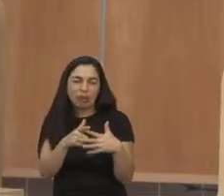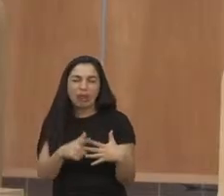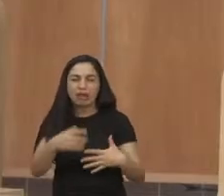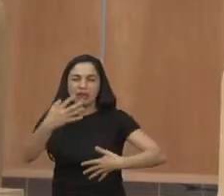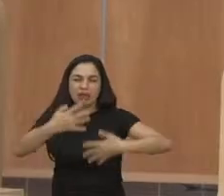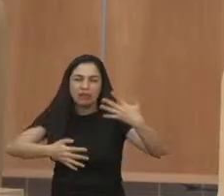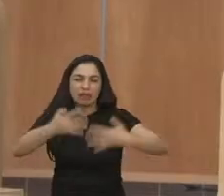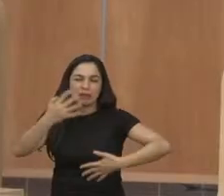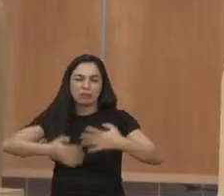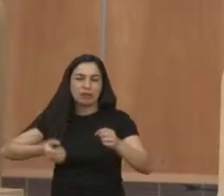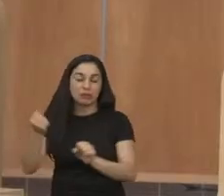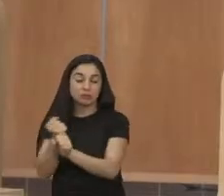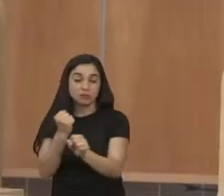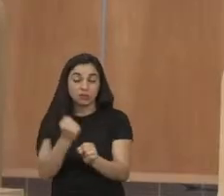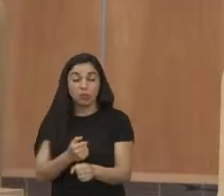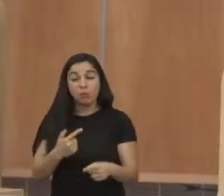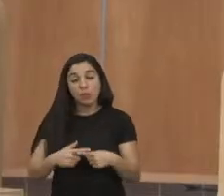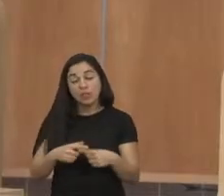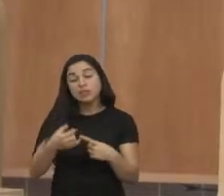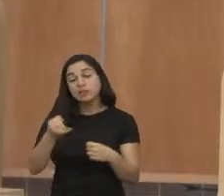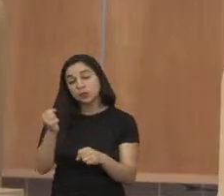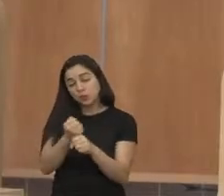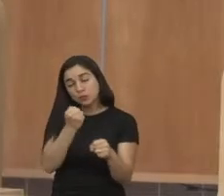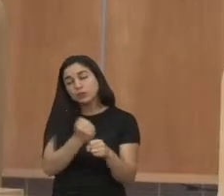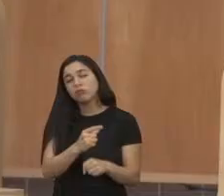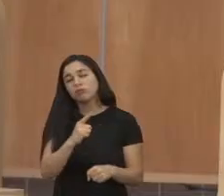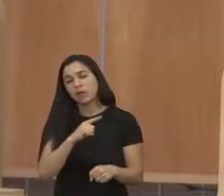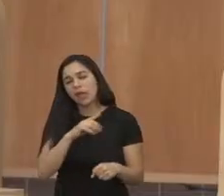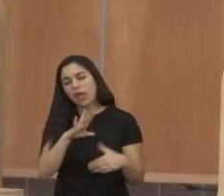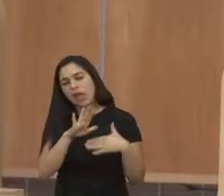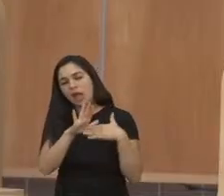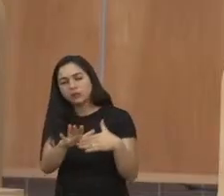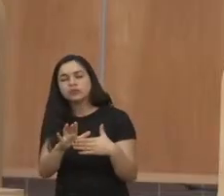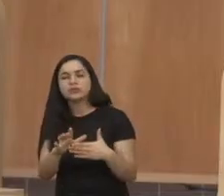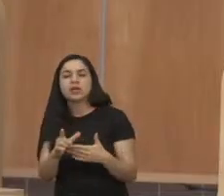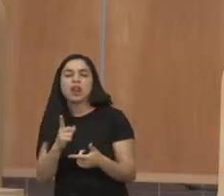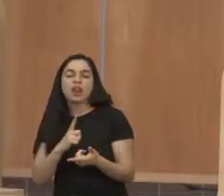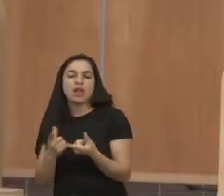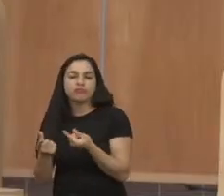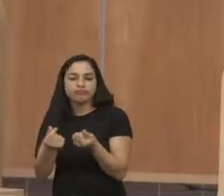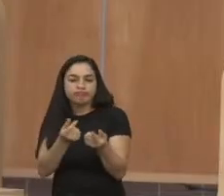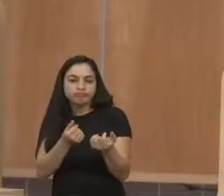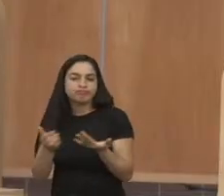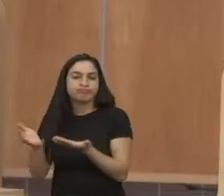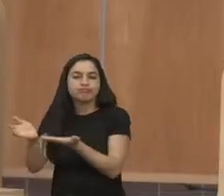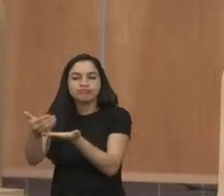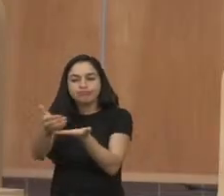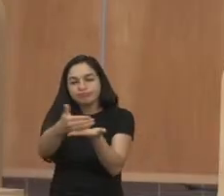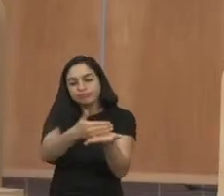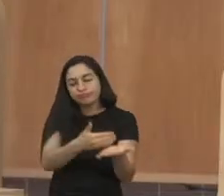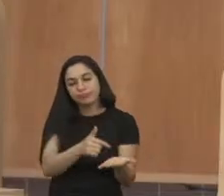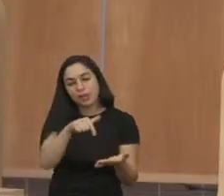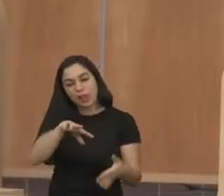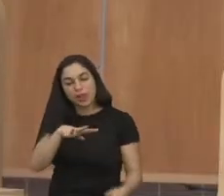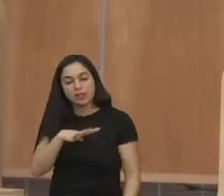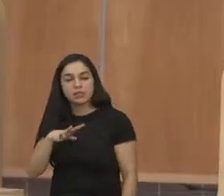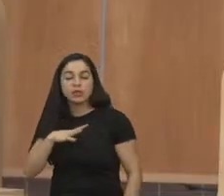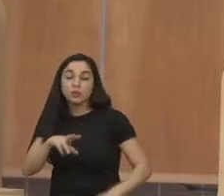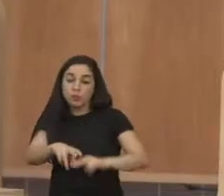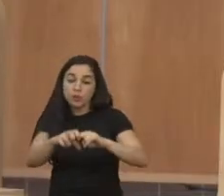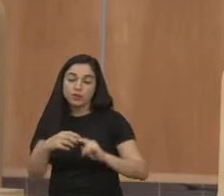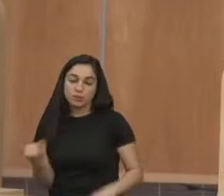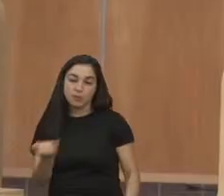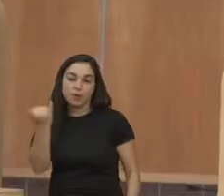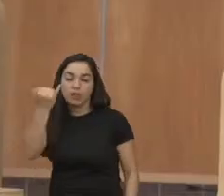construção gera desenvolvimento para a cidade, gera renda, gera arrecadação. Por isso que é importante a gente votar projetos de